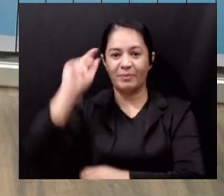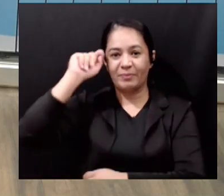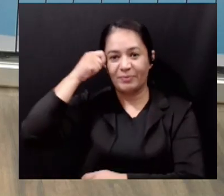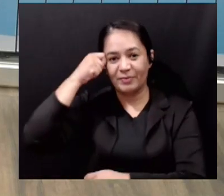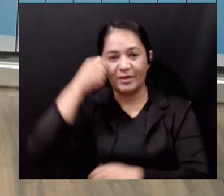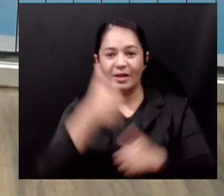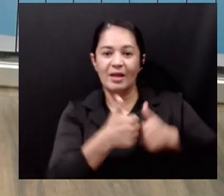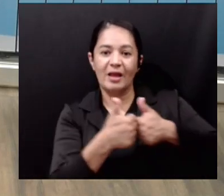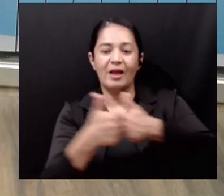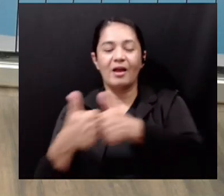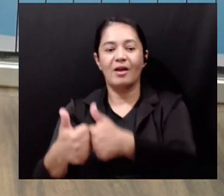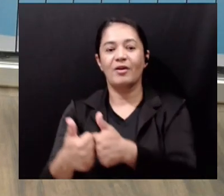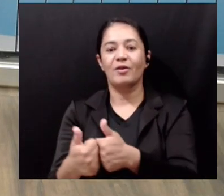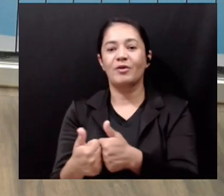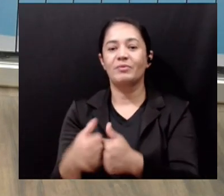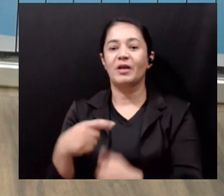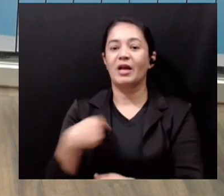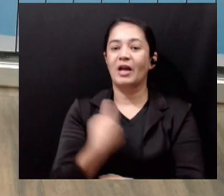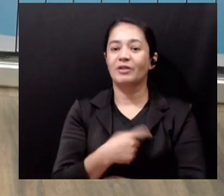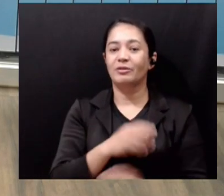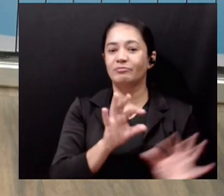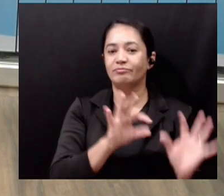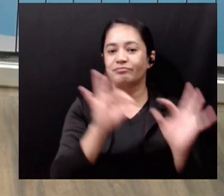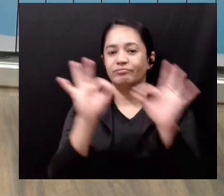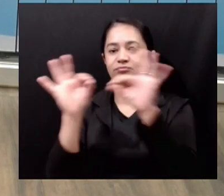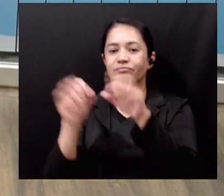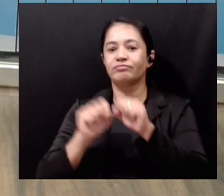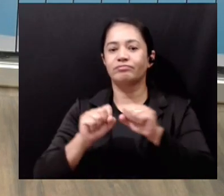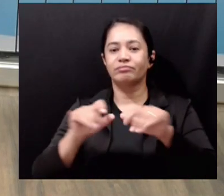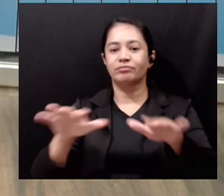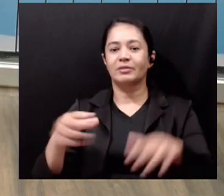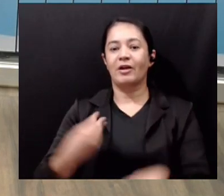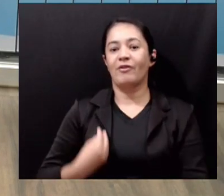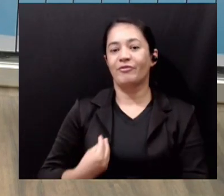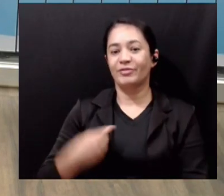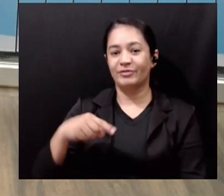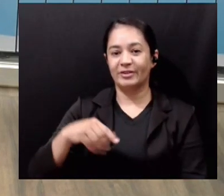nossa transmissão ao vivo aqui pela TV Câmara Campinas.